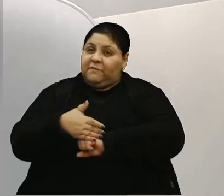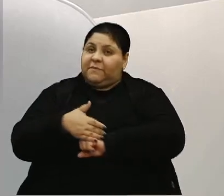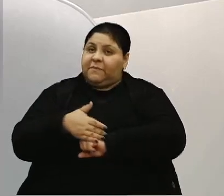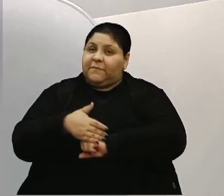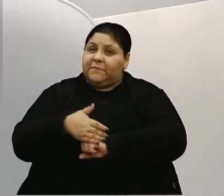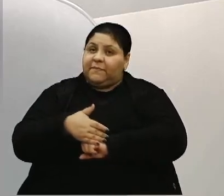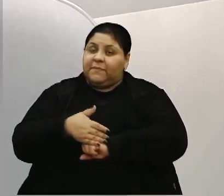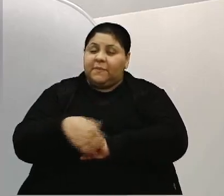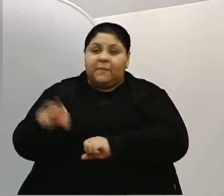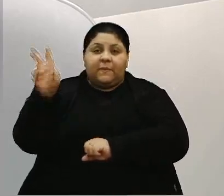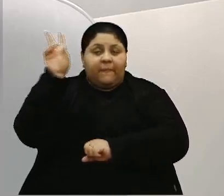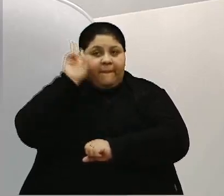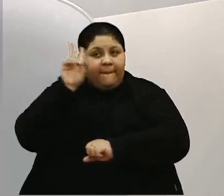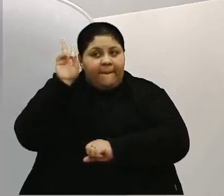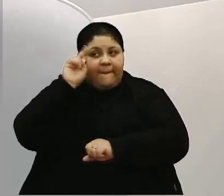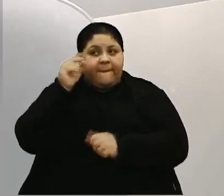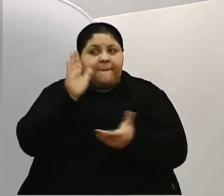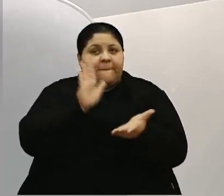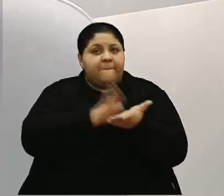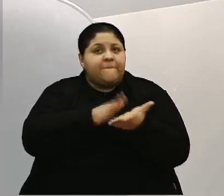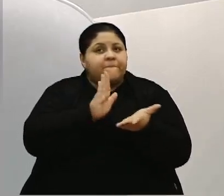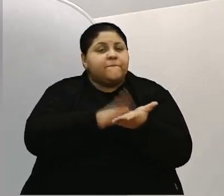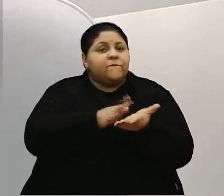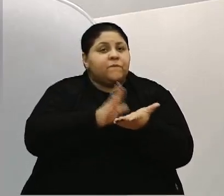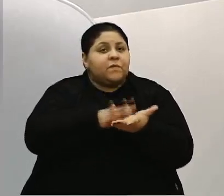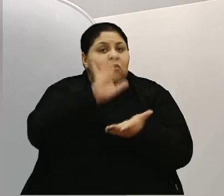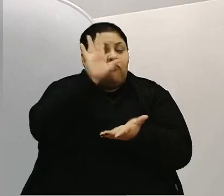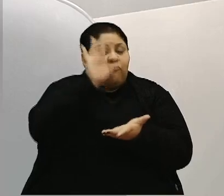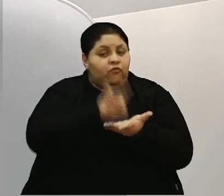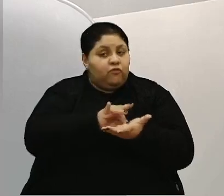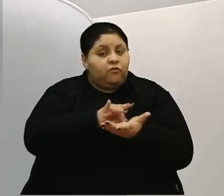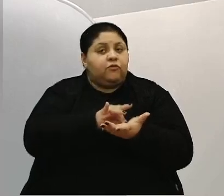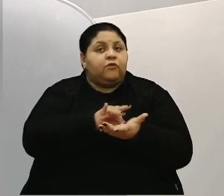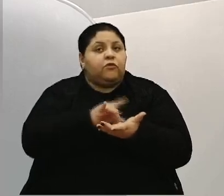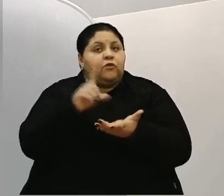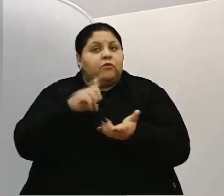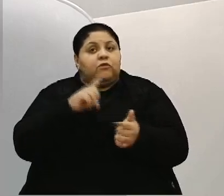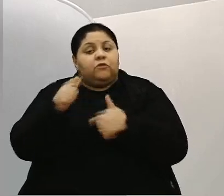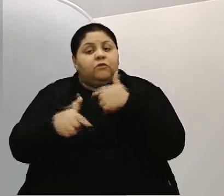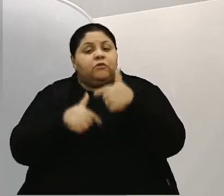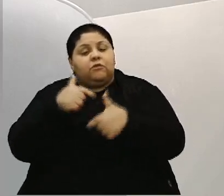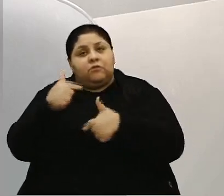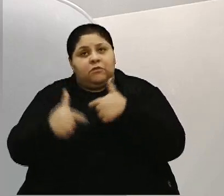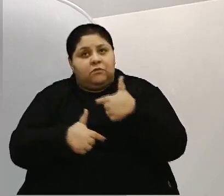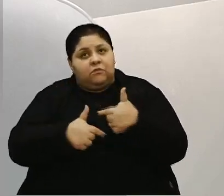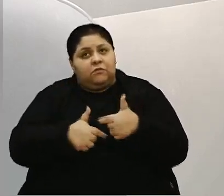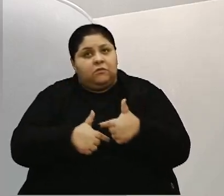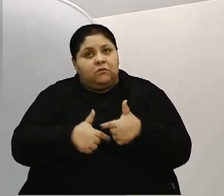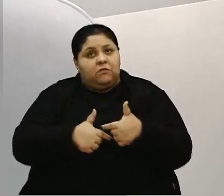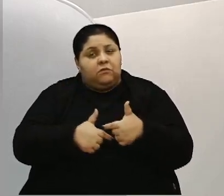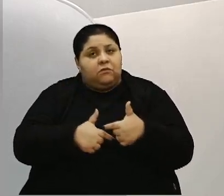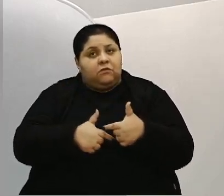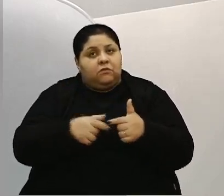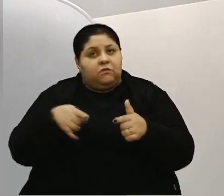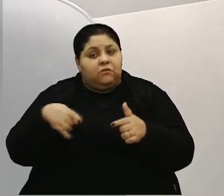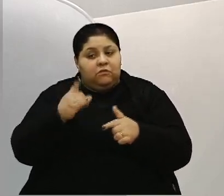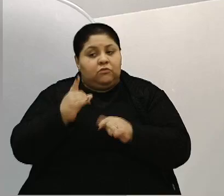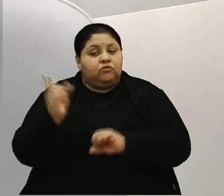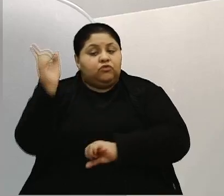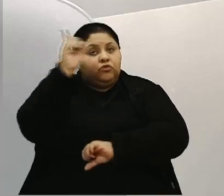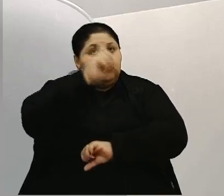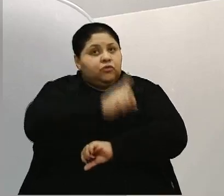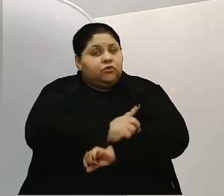que lembrar, a cobrança é legítima, temos que atuar um pouco de cada lado, porque nos últimos